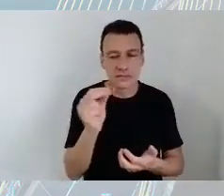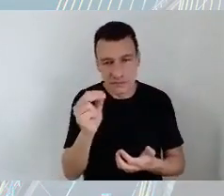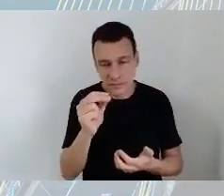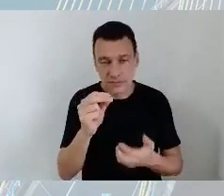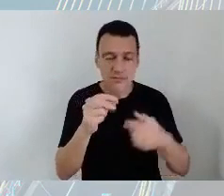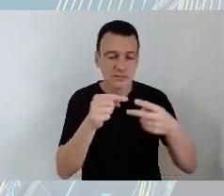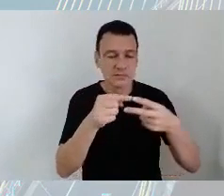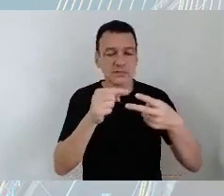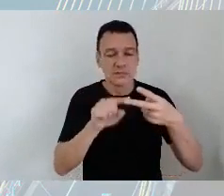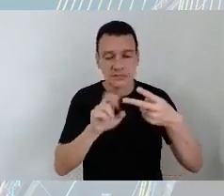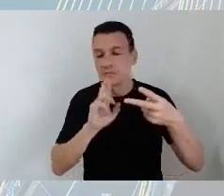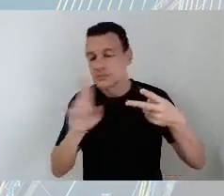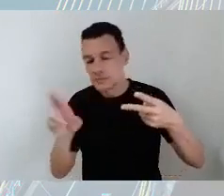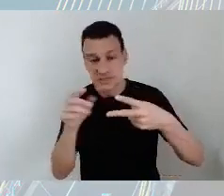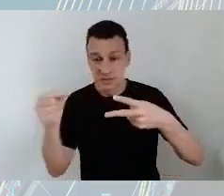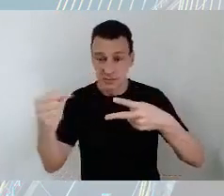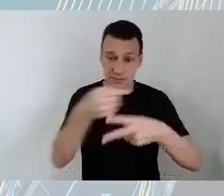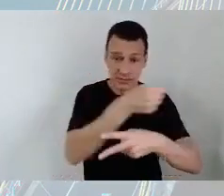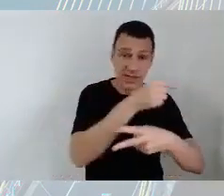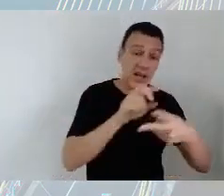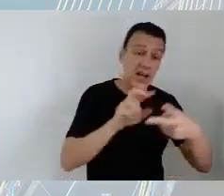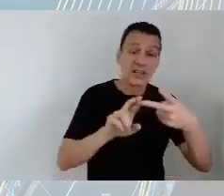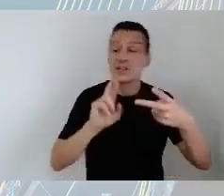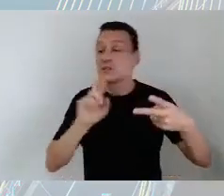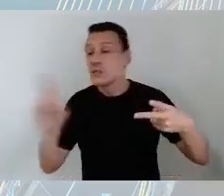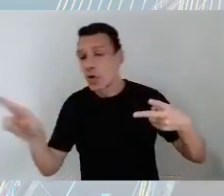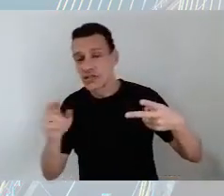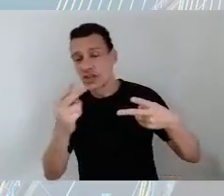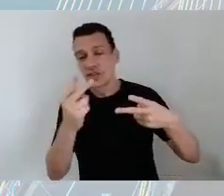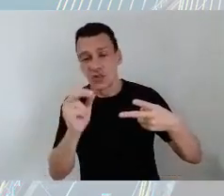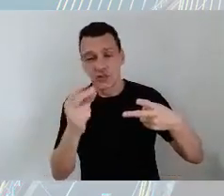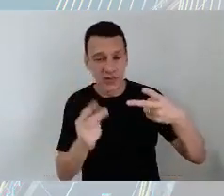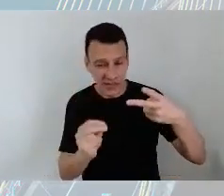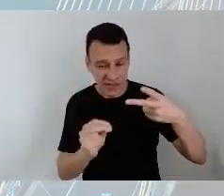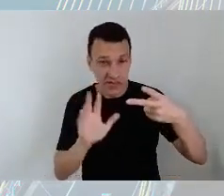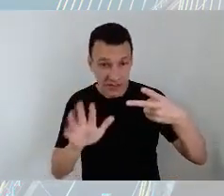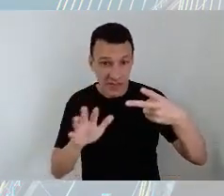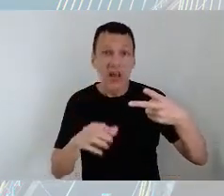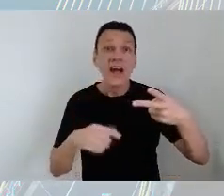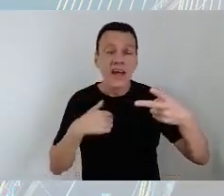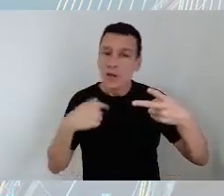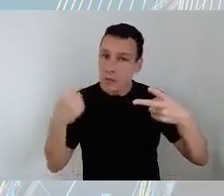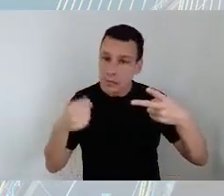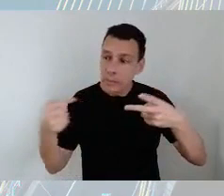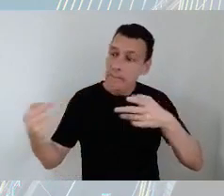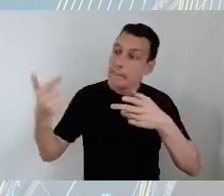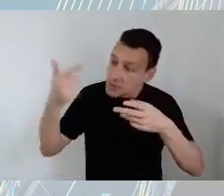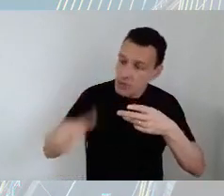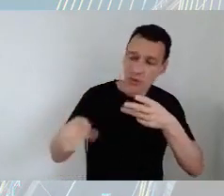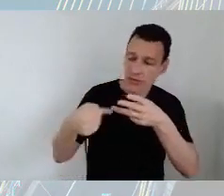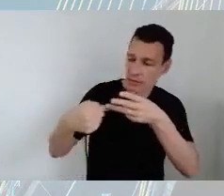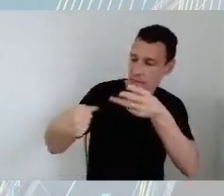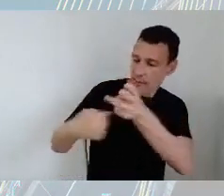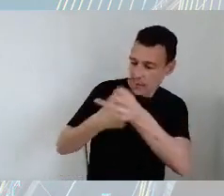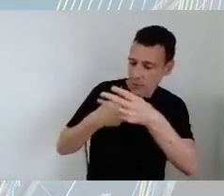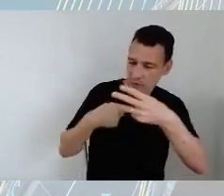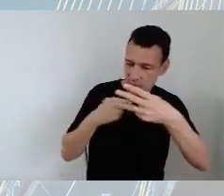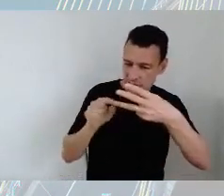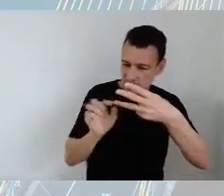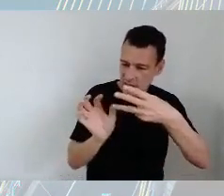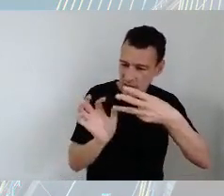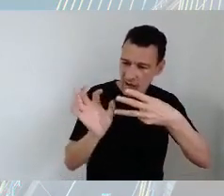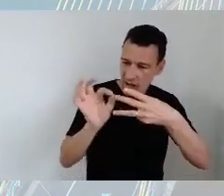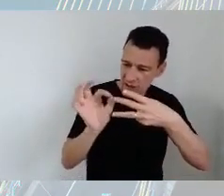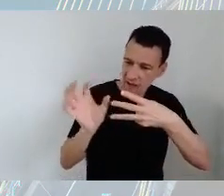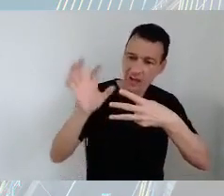já sabe que ele tem que procurar por data do jogo, do elemento Los Angeles Dodgers, do Mundial de 2020. Então, se você